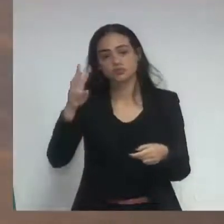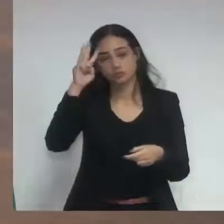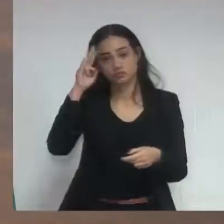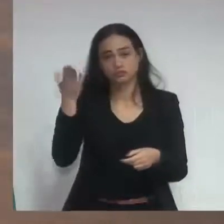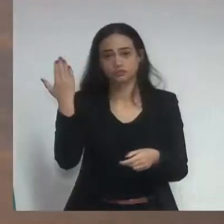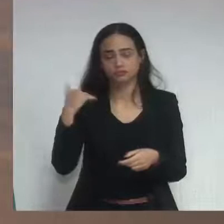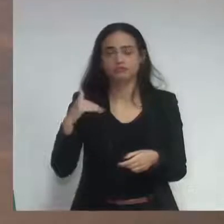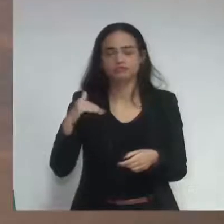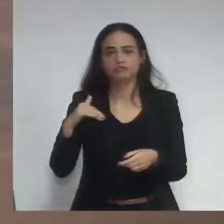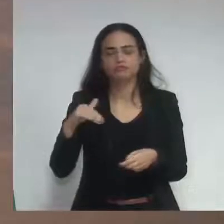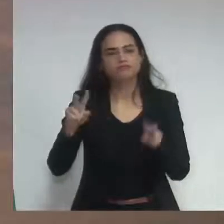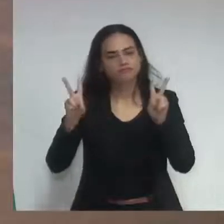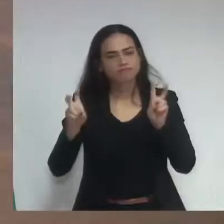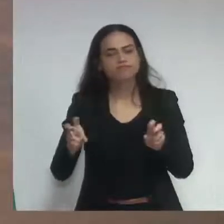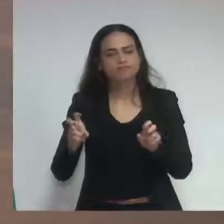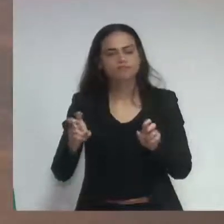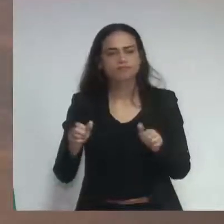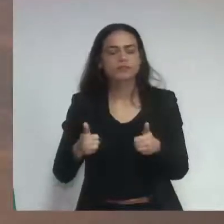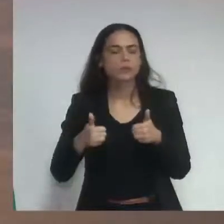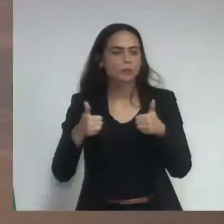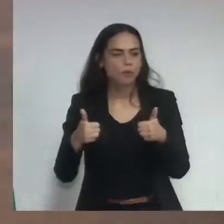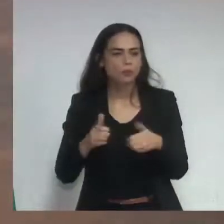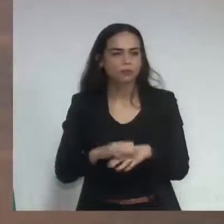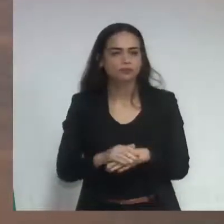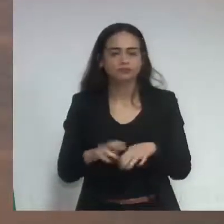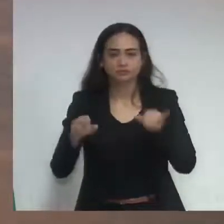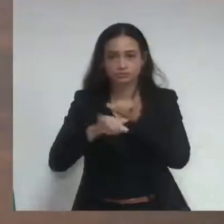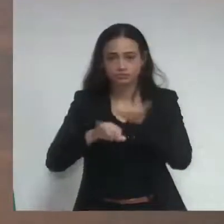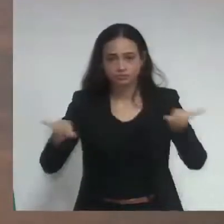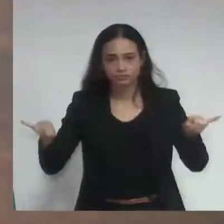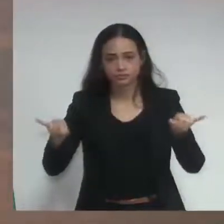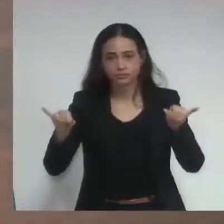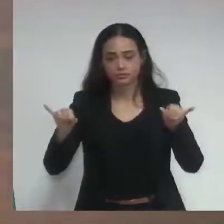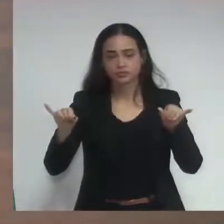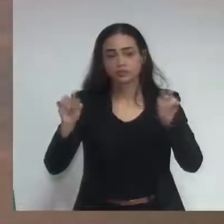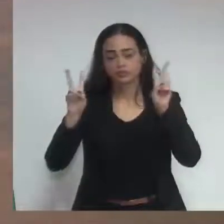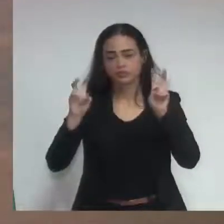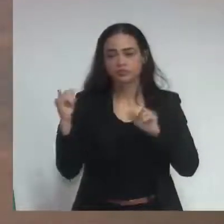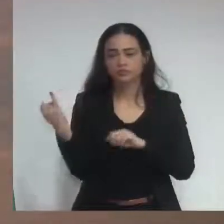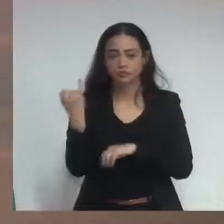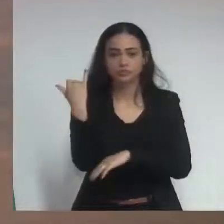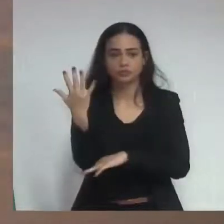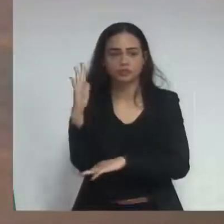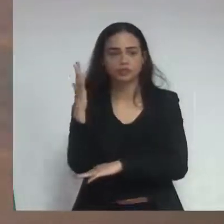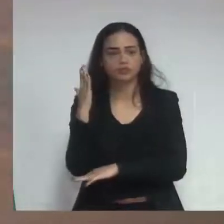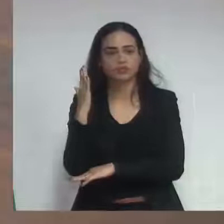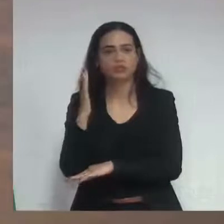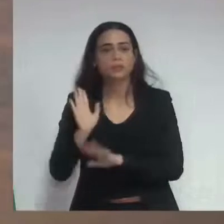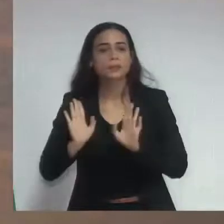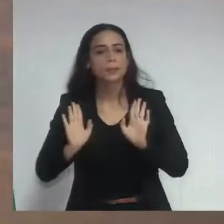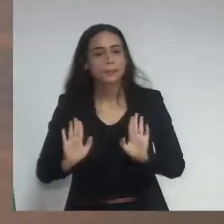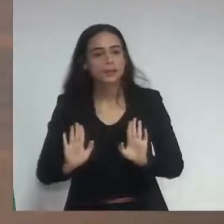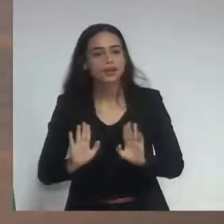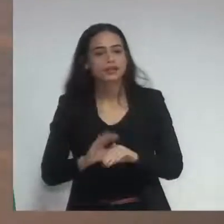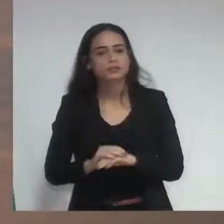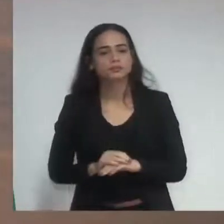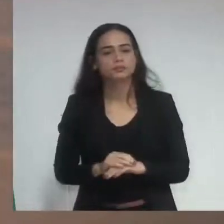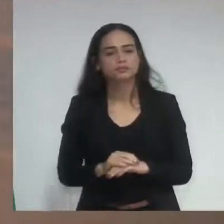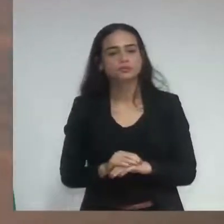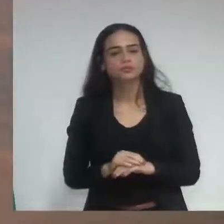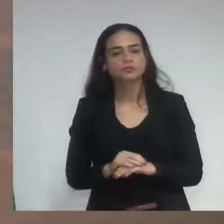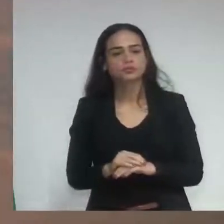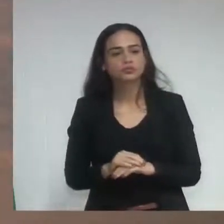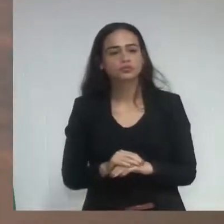muito positivo, né, então eu quero registrar a importância de ter essa iniciativa. No entanto,